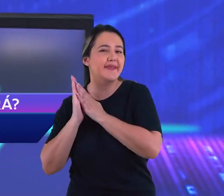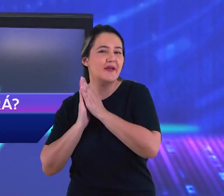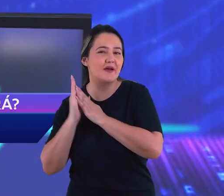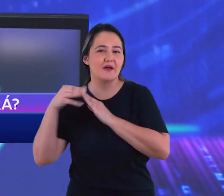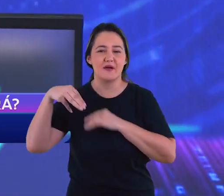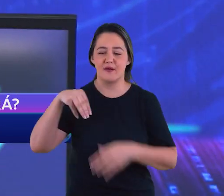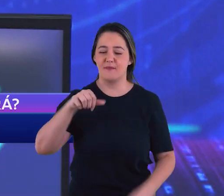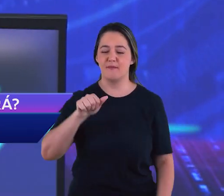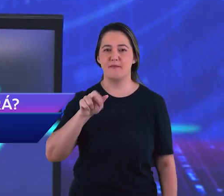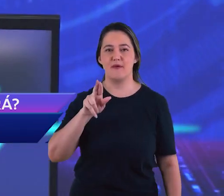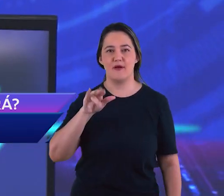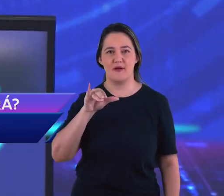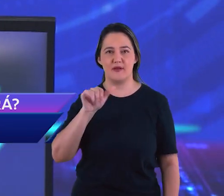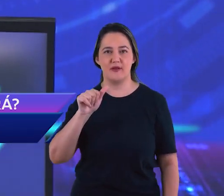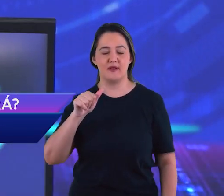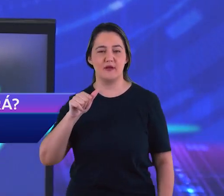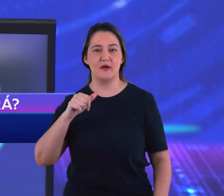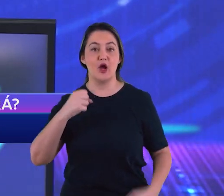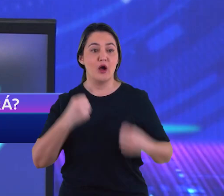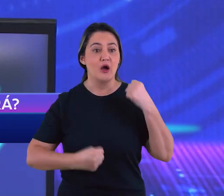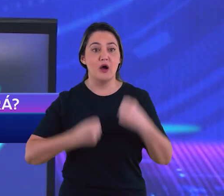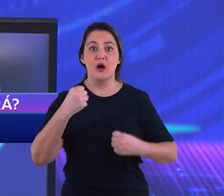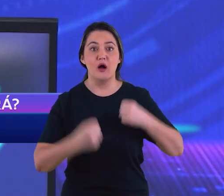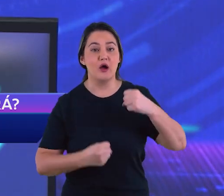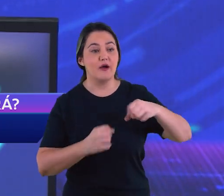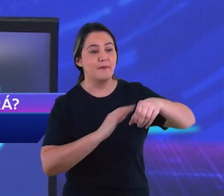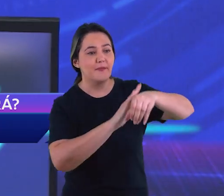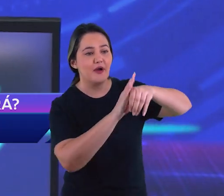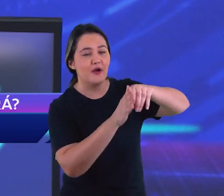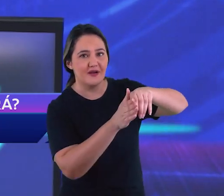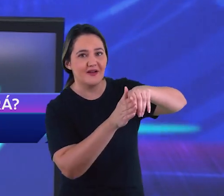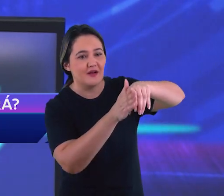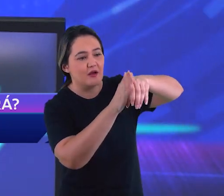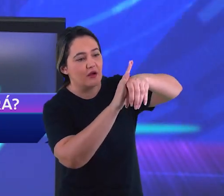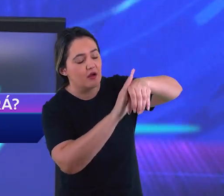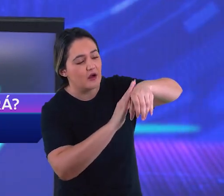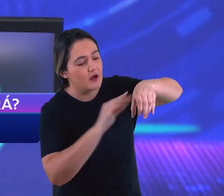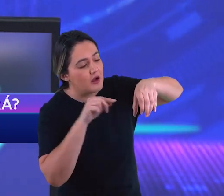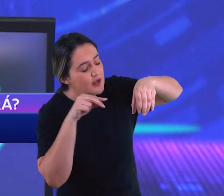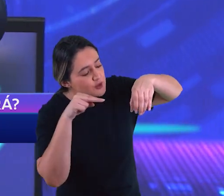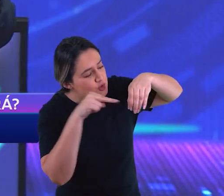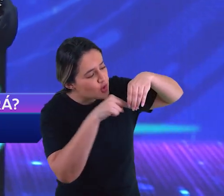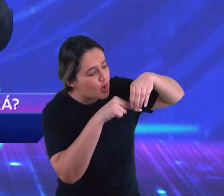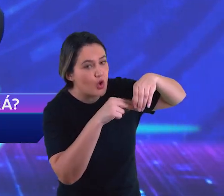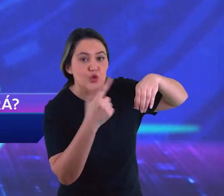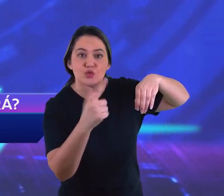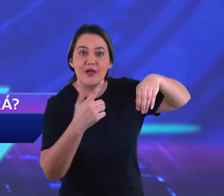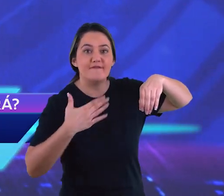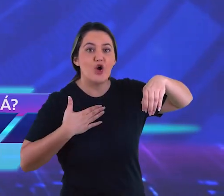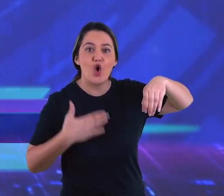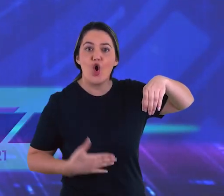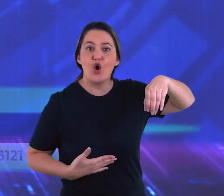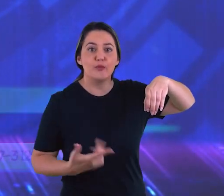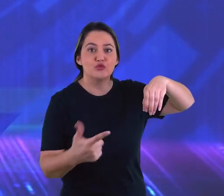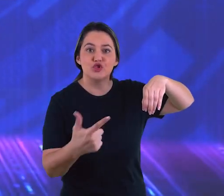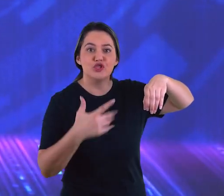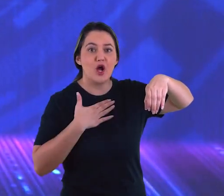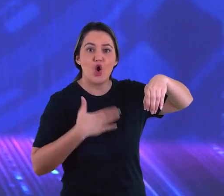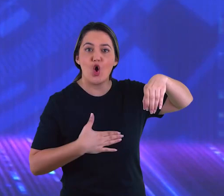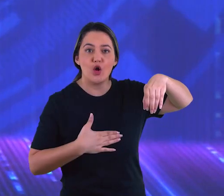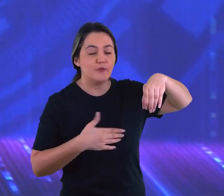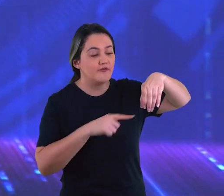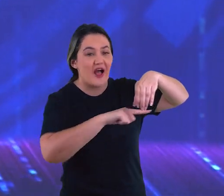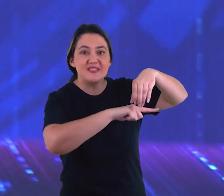que envolvia Jesus. O corpo não estava lá. Então, a ressurreição de Jesus não foi uma ressurreição